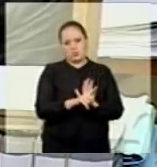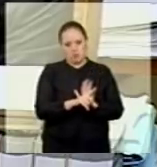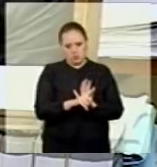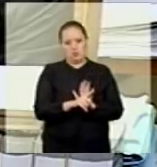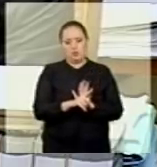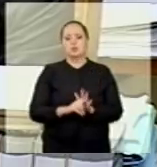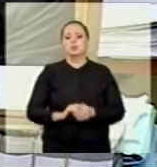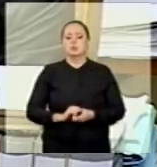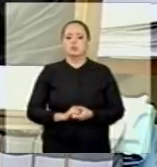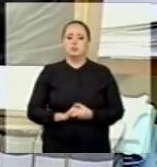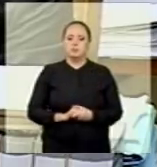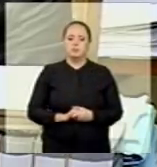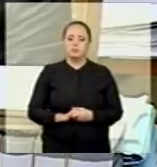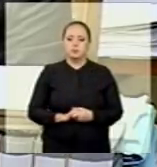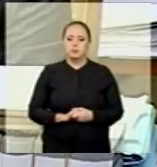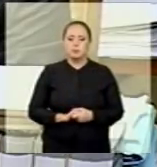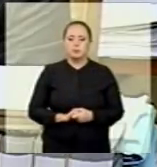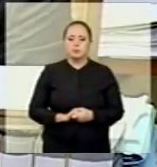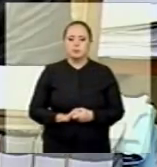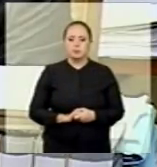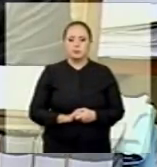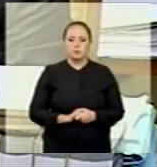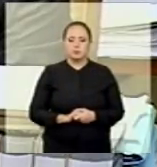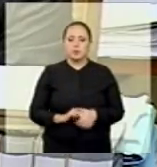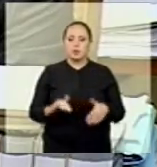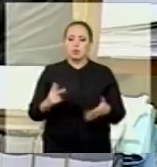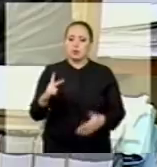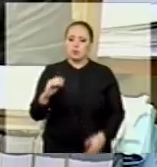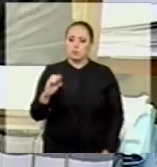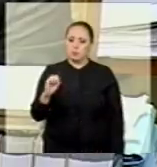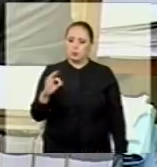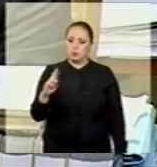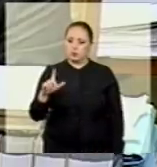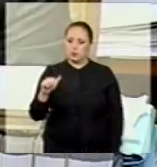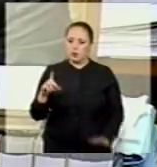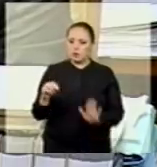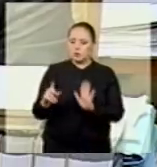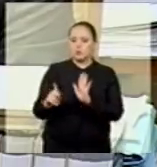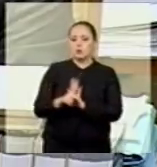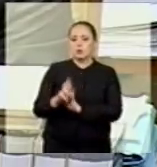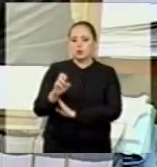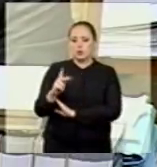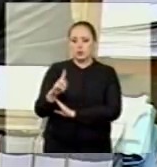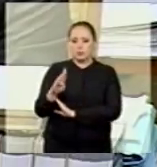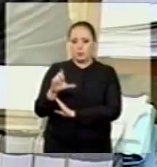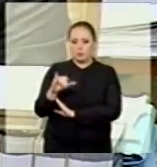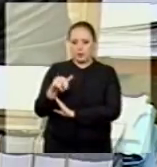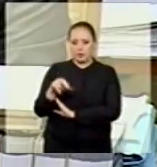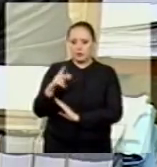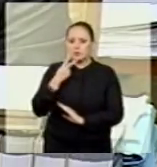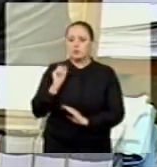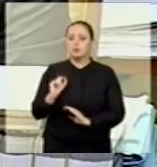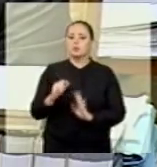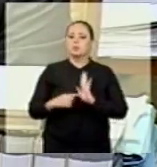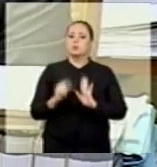demasia assinalar, senhora presidente, que o postulado republicano repele privilégios. O